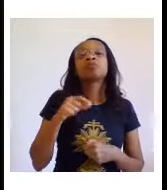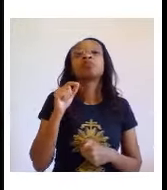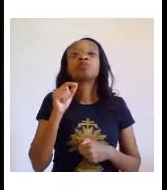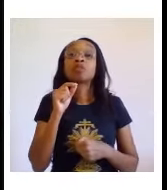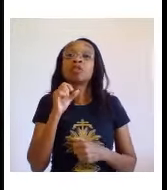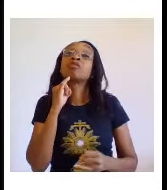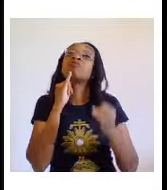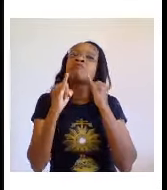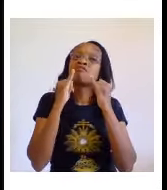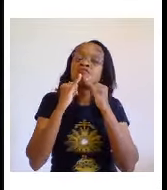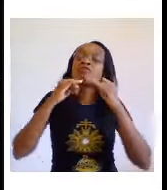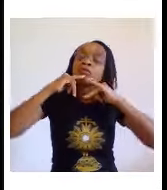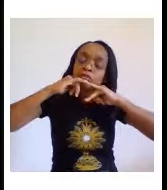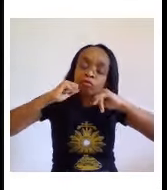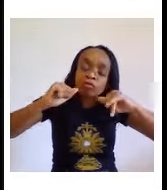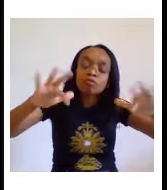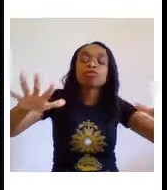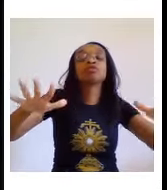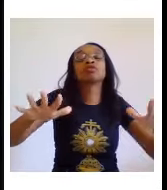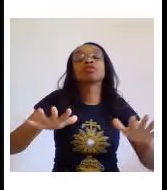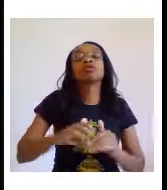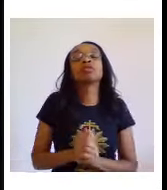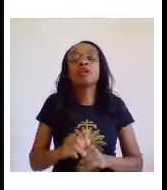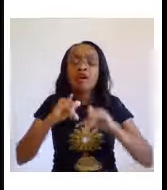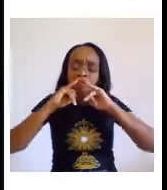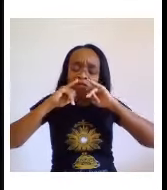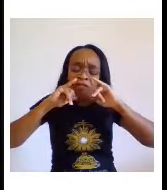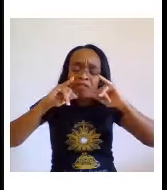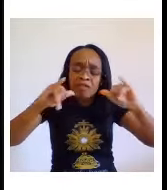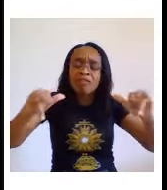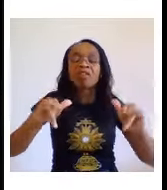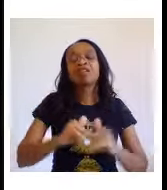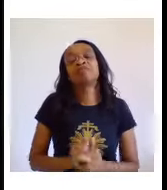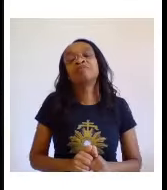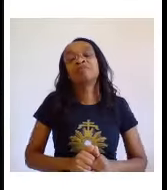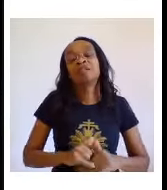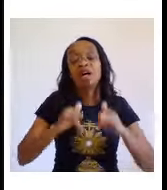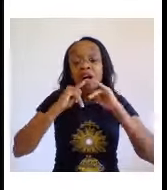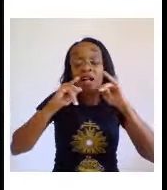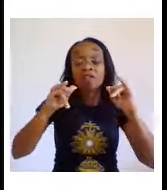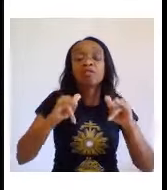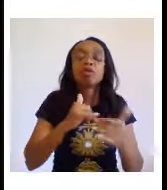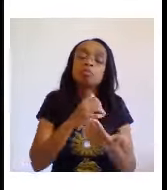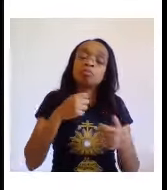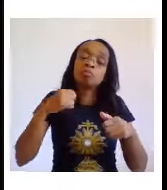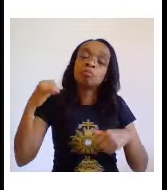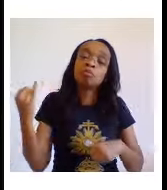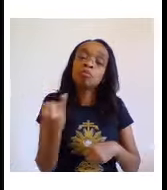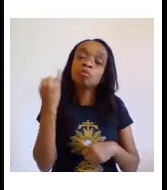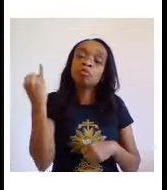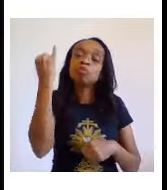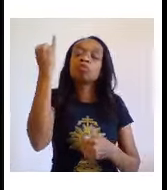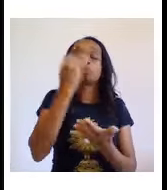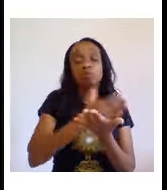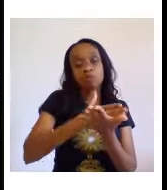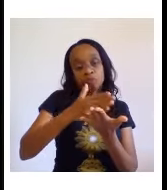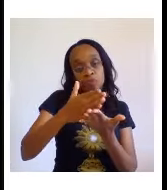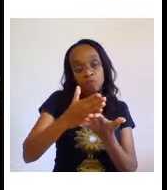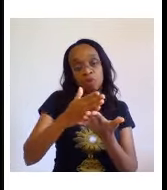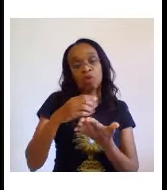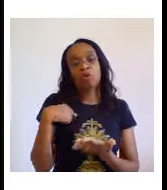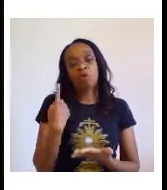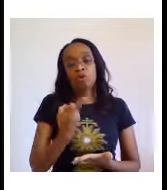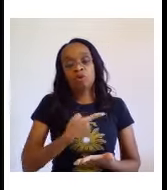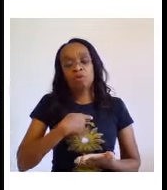precisa trazer essas informações para as pessoas que ainda não têm, então é importante começar. E aí a gente tem